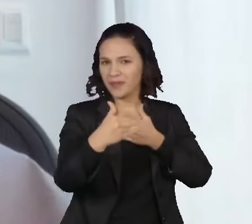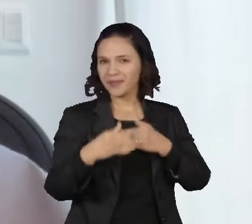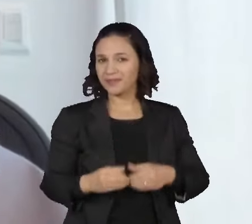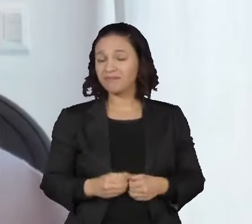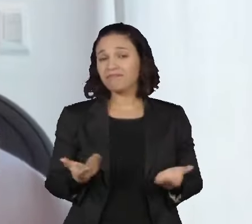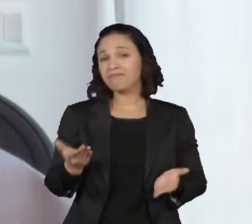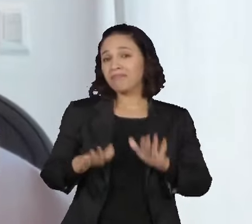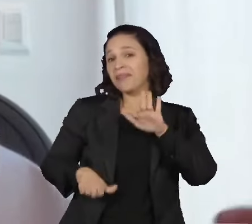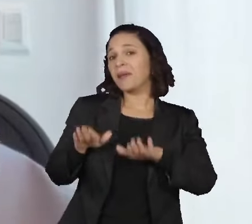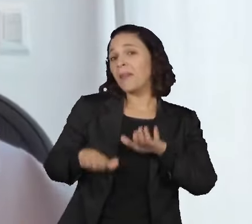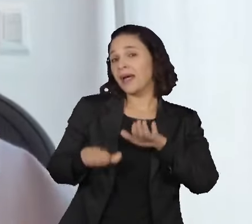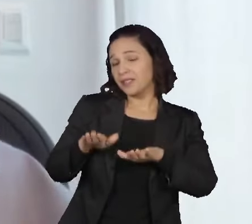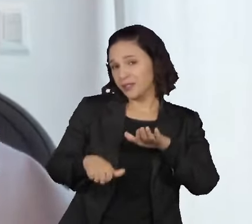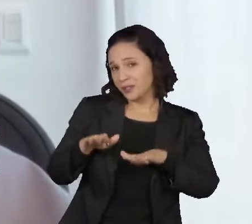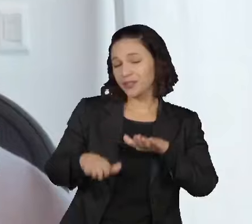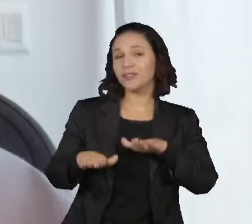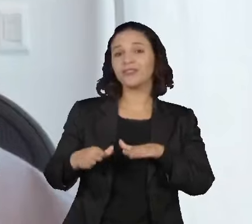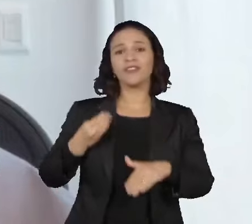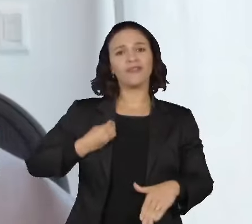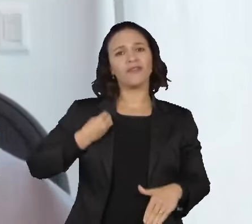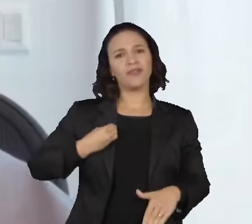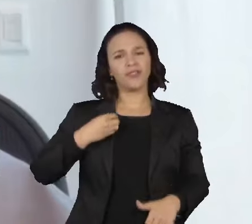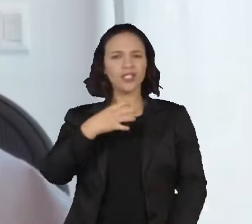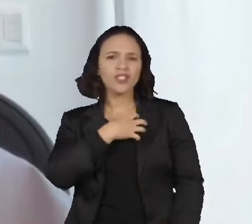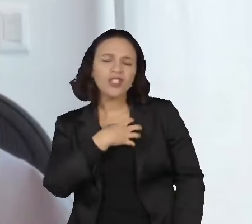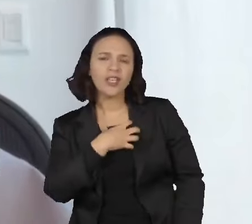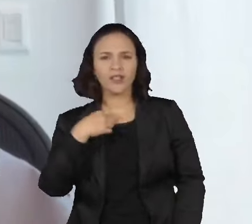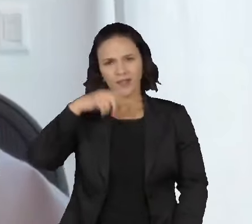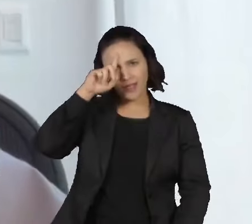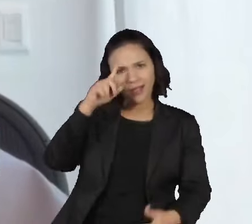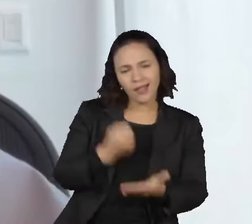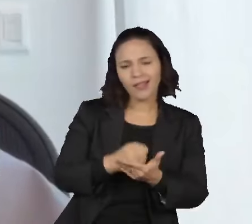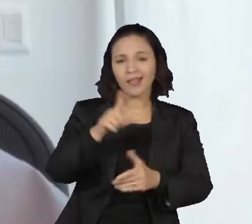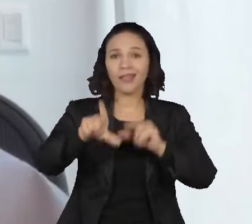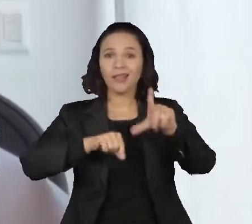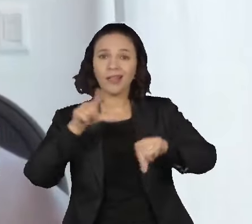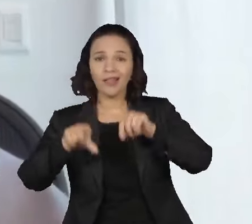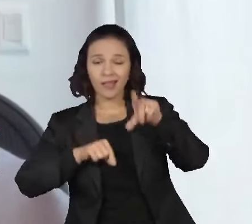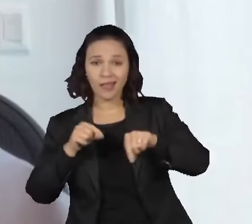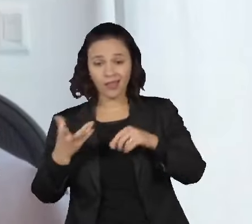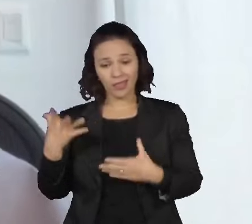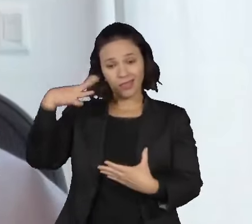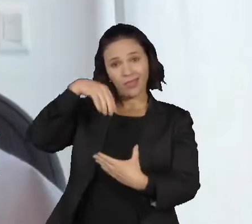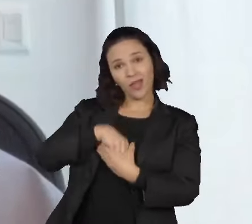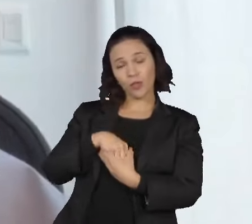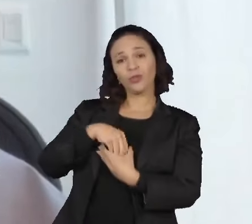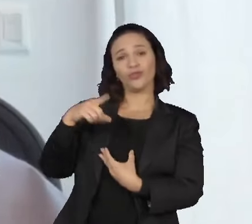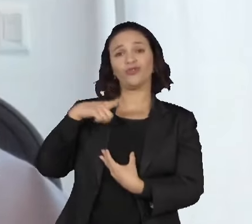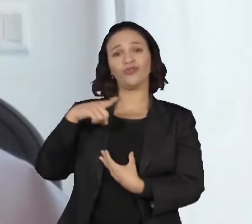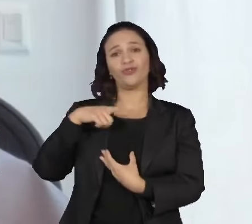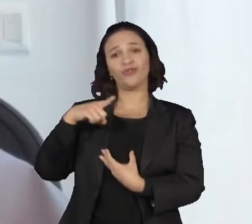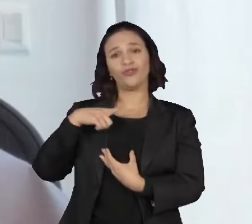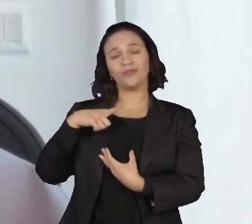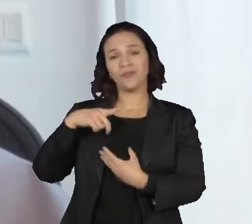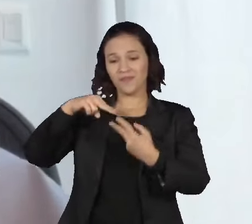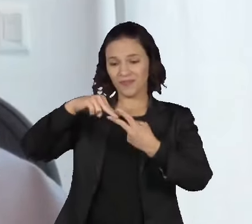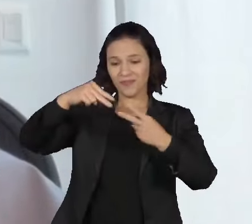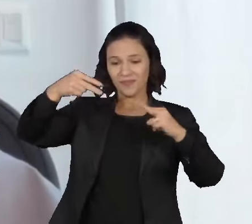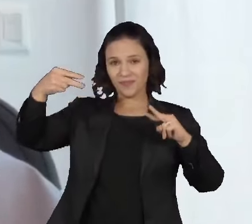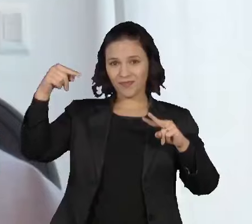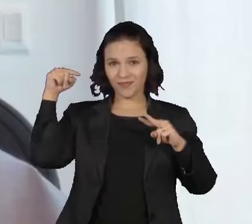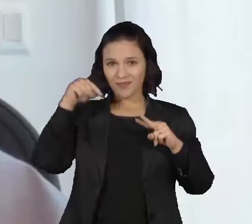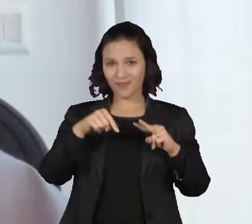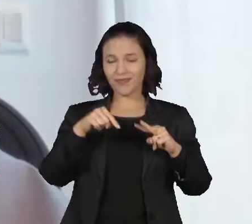dependendo como a gente vive, como a gente faz, existe uma coisa chamada um mecanismo dentro do nosso genoma